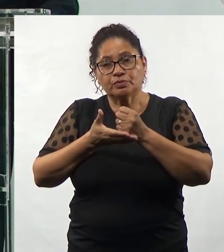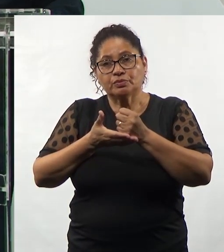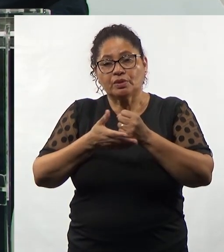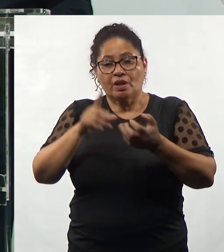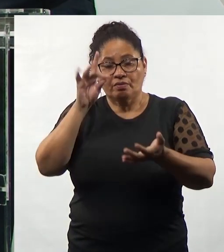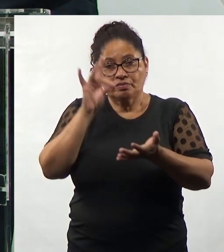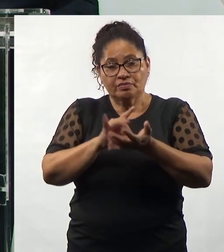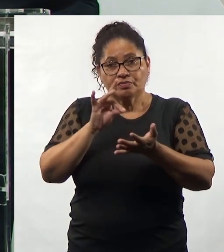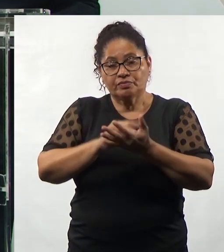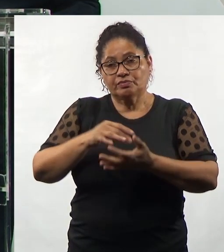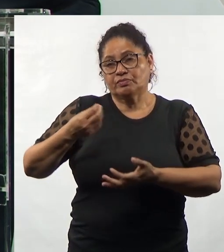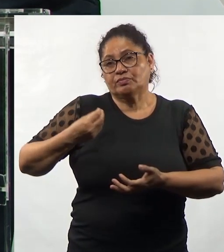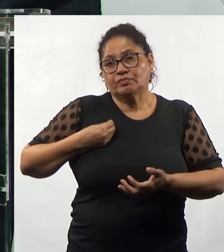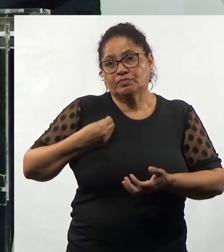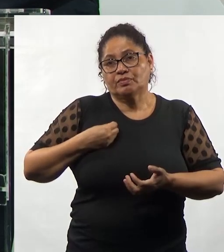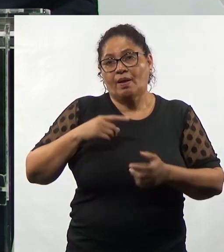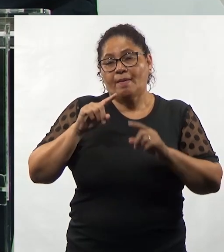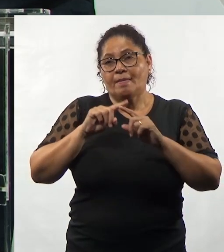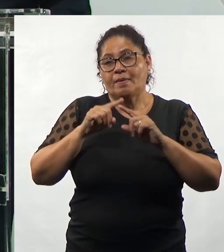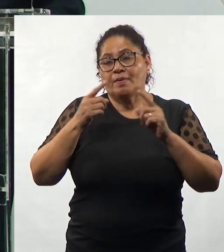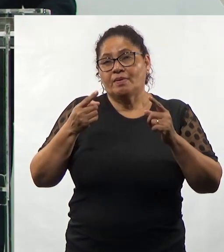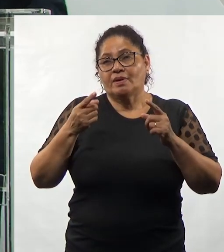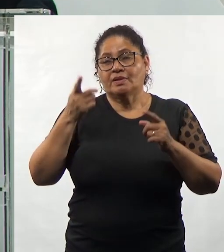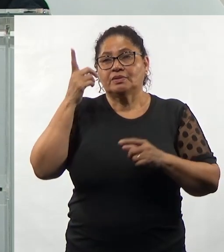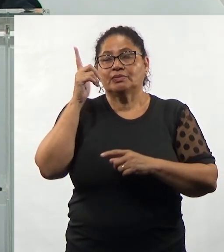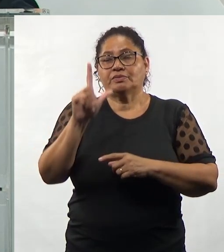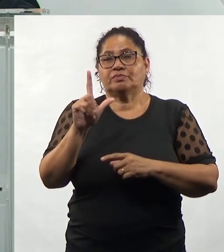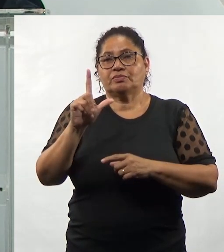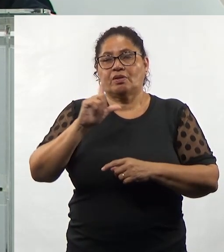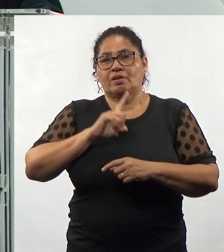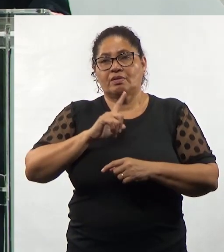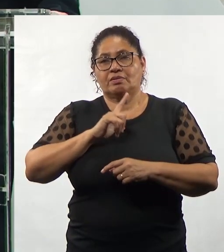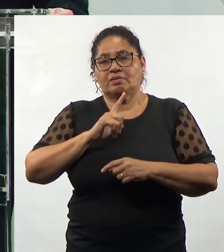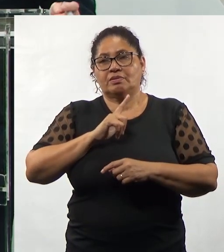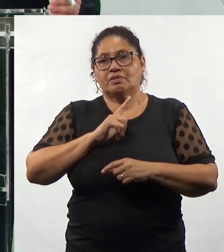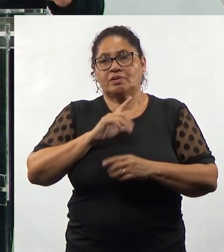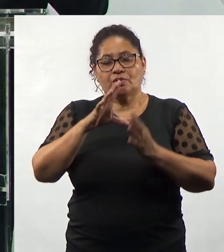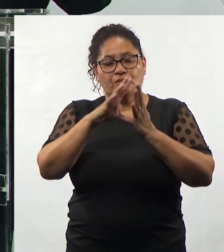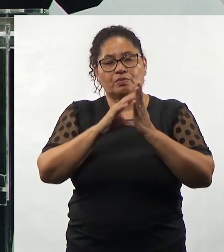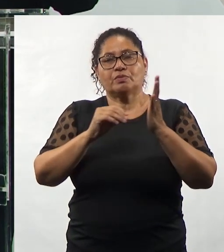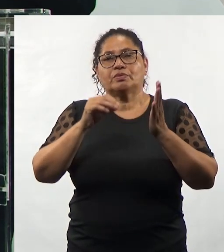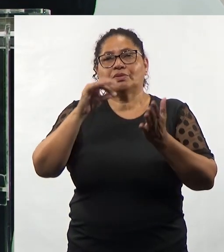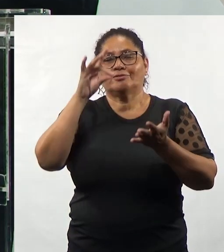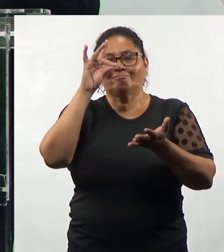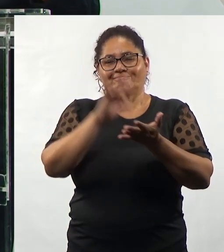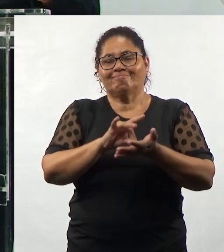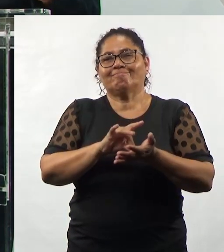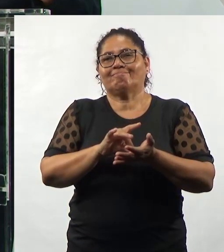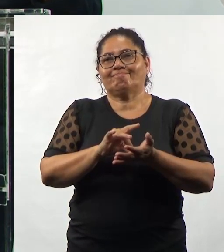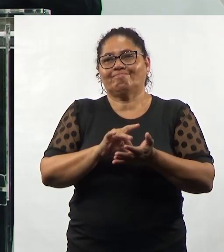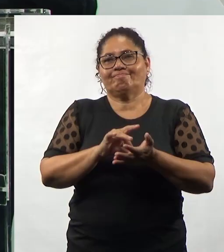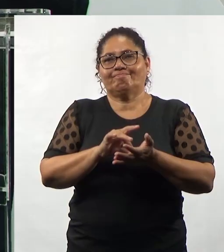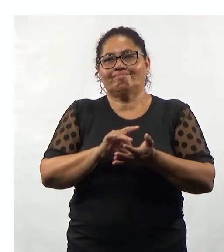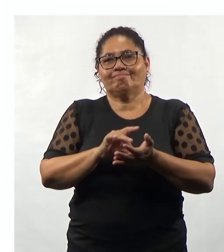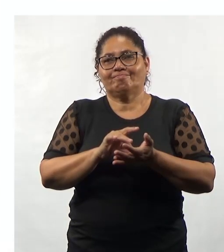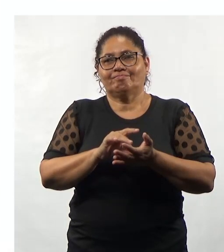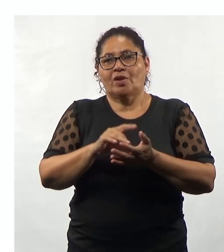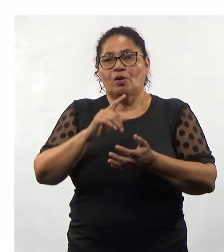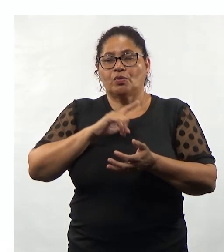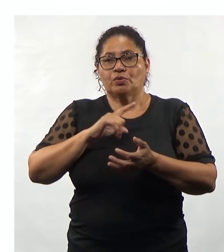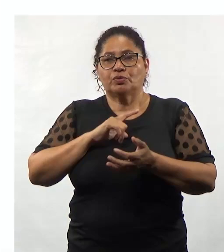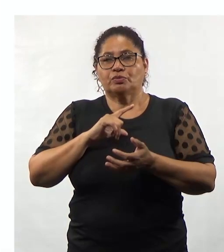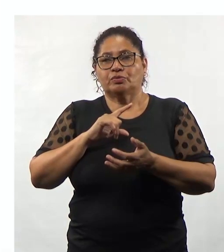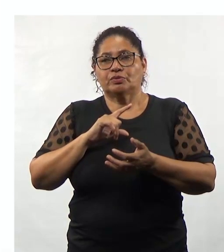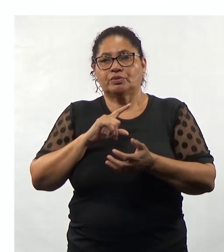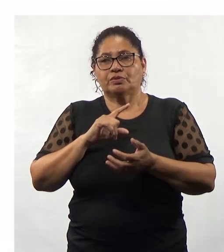realidade, né, desses números, mas a gente não considera ele como um modelo real, ele é hipotético. Então, o restante que a gente